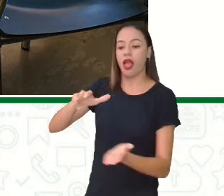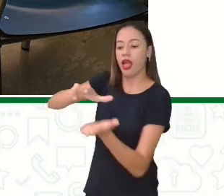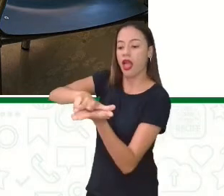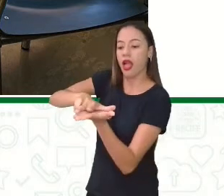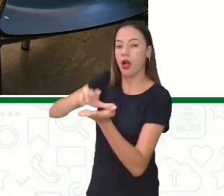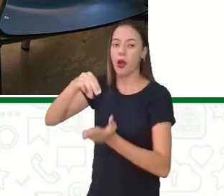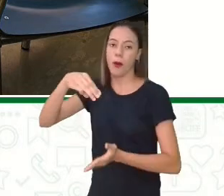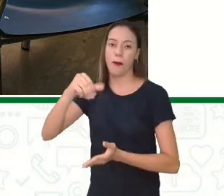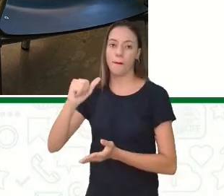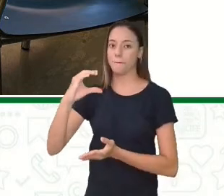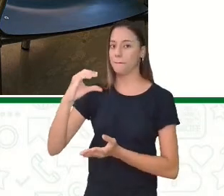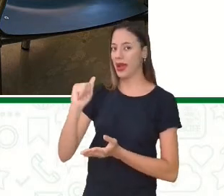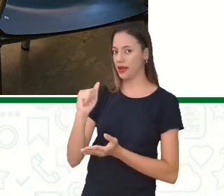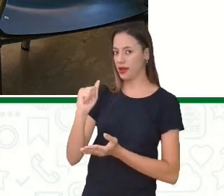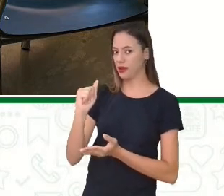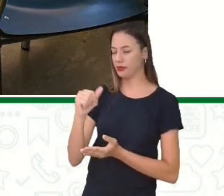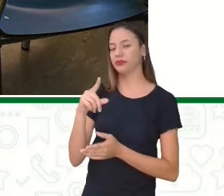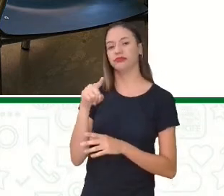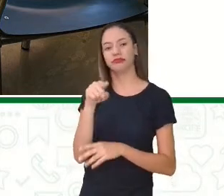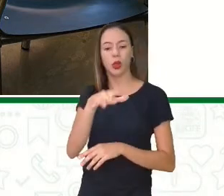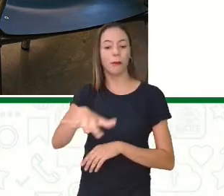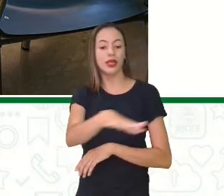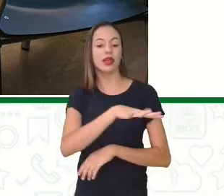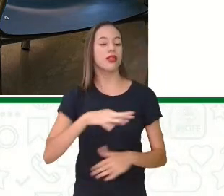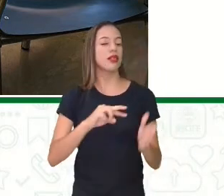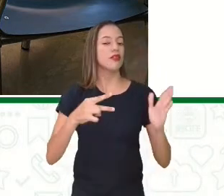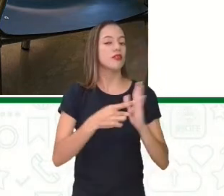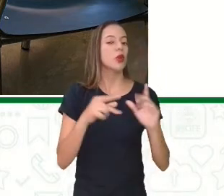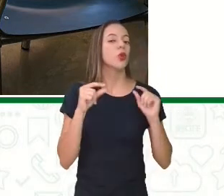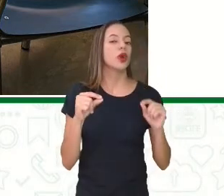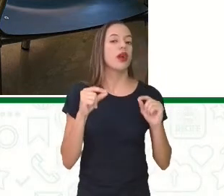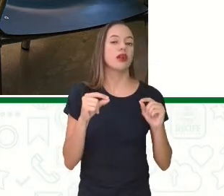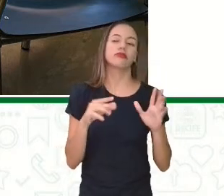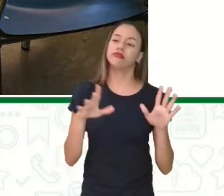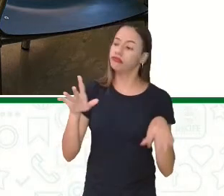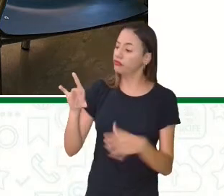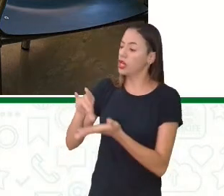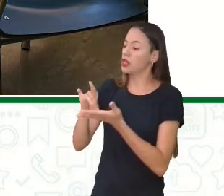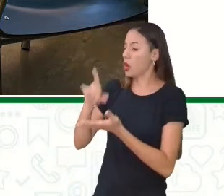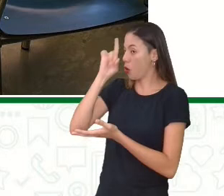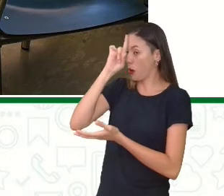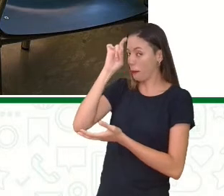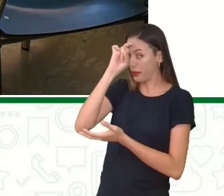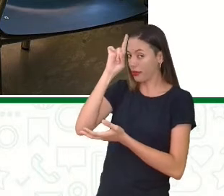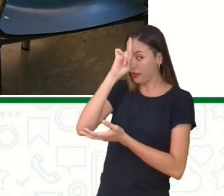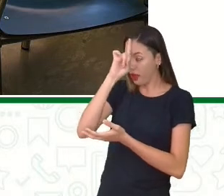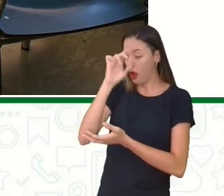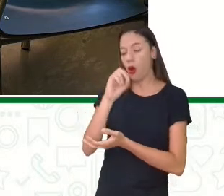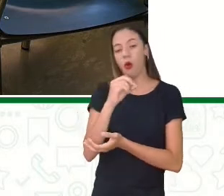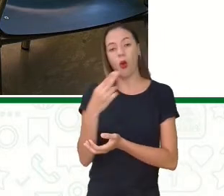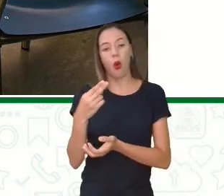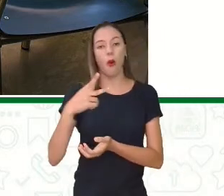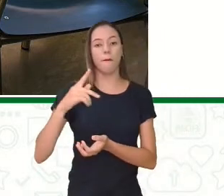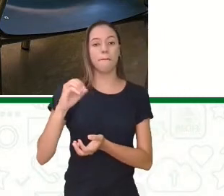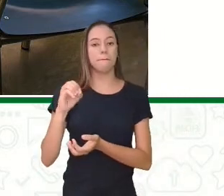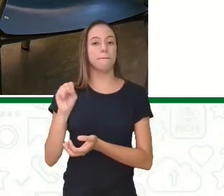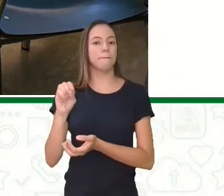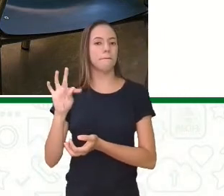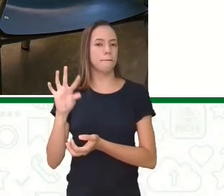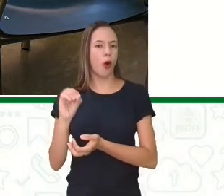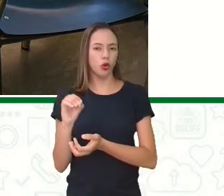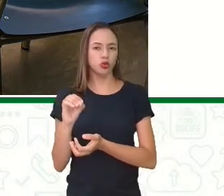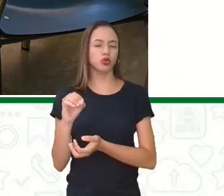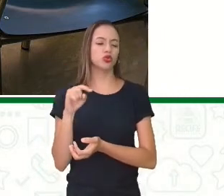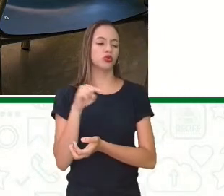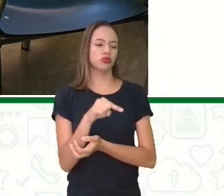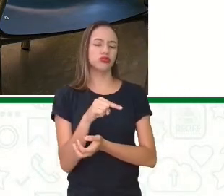passar a história é no hospital, não é isso? Um hospital, talvez um posto, um consultório. Não é verdade?